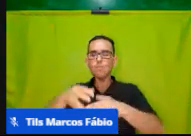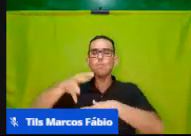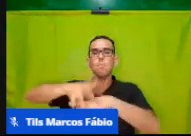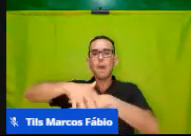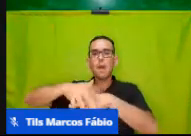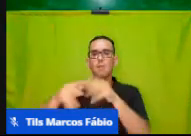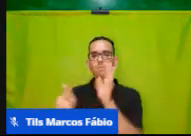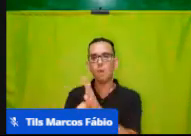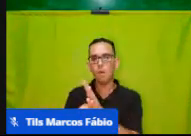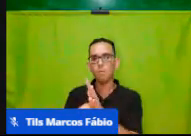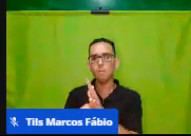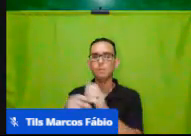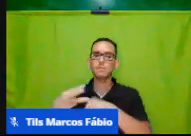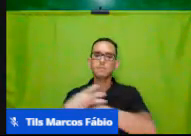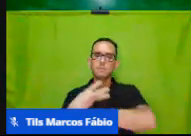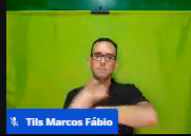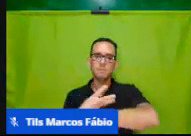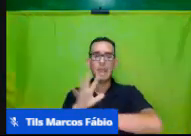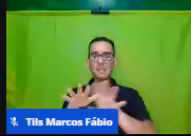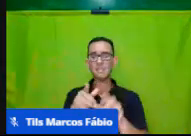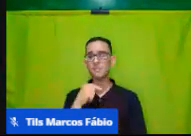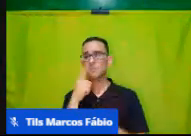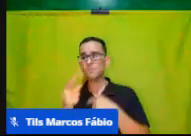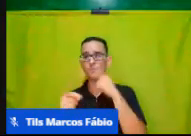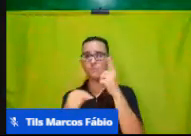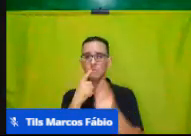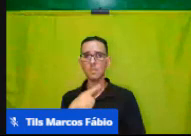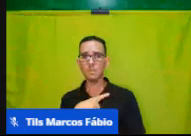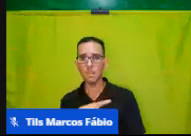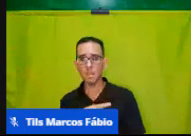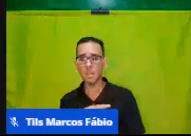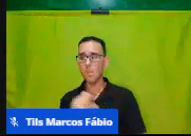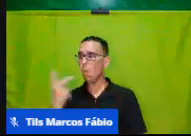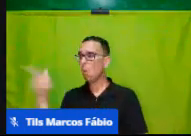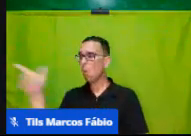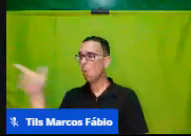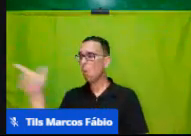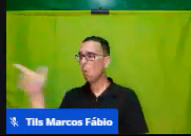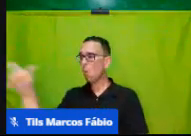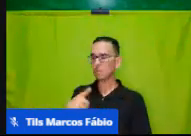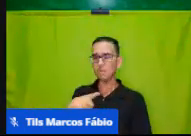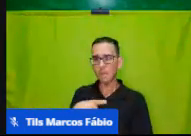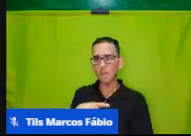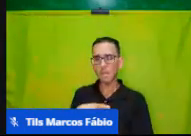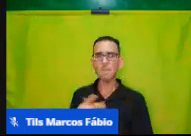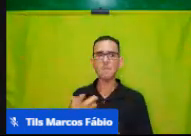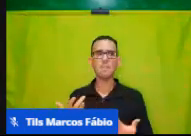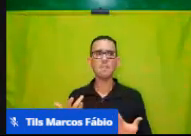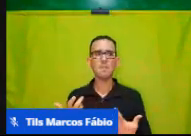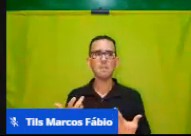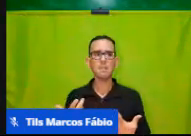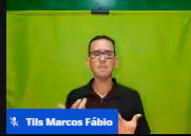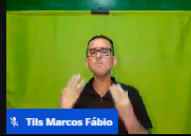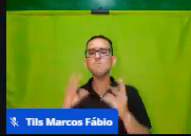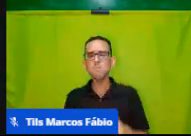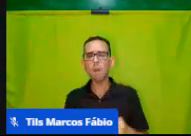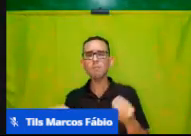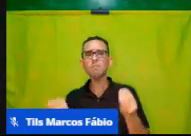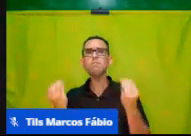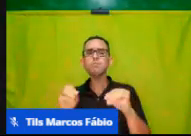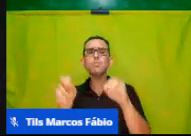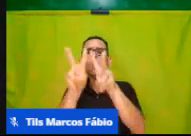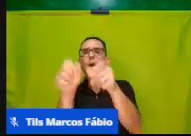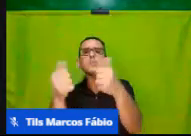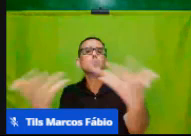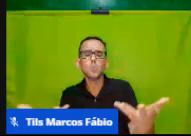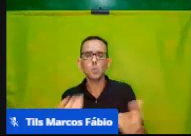Então, às vezes, alguma dúvida que você tem, ou que algum colega tem, ele manda lá, e aí, como que eu trabalho esse assunto? Como que eu vou trabalhar esse